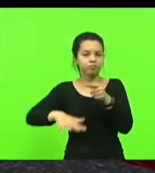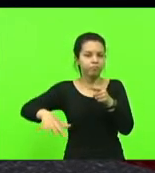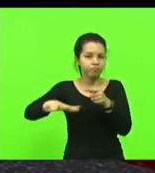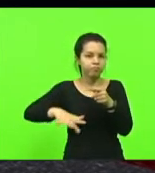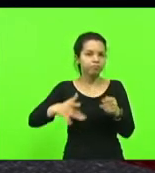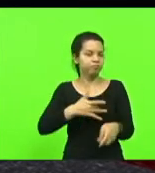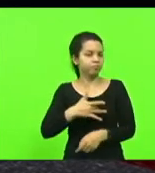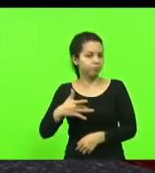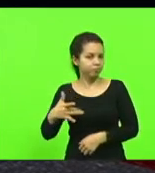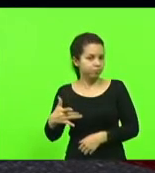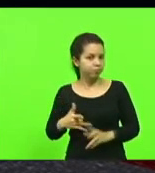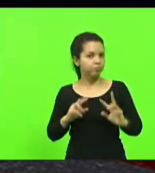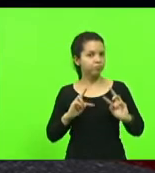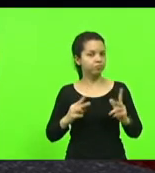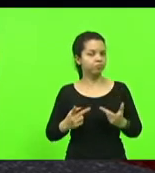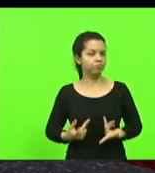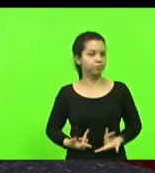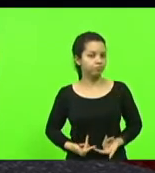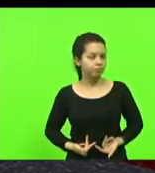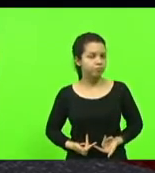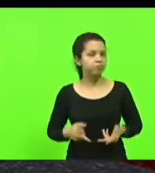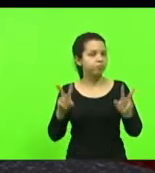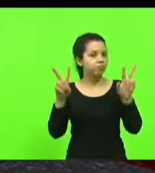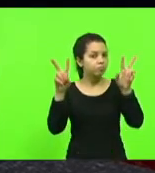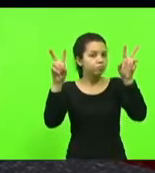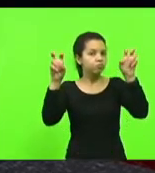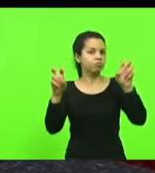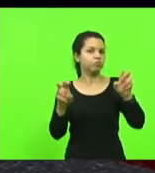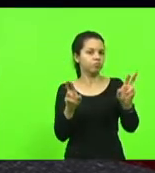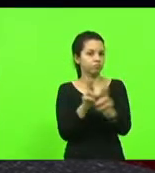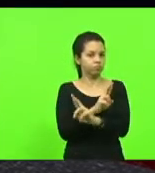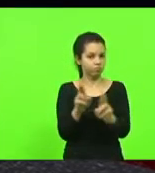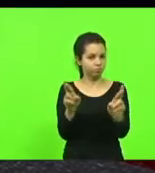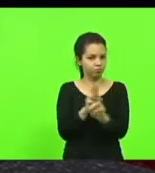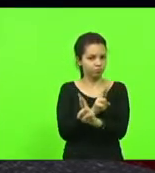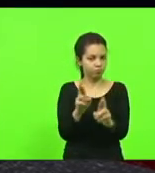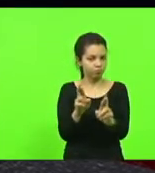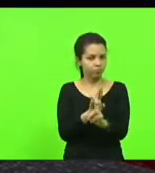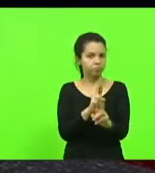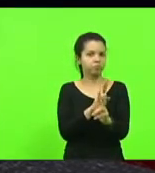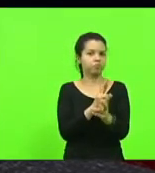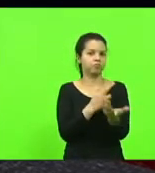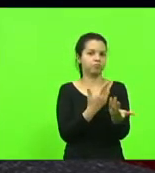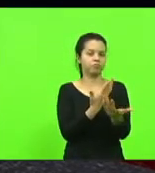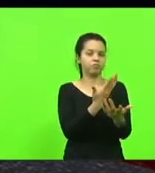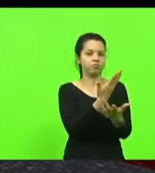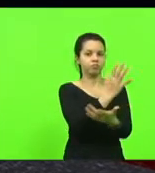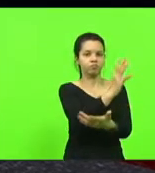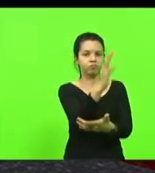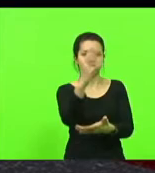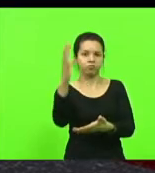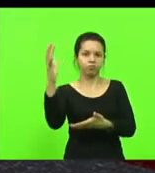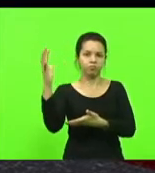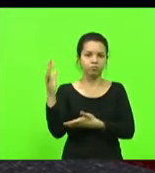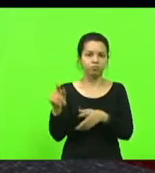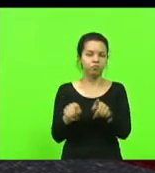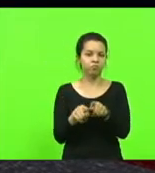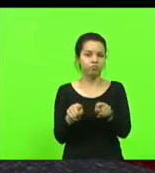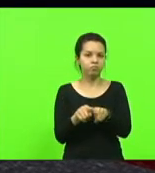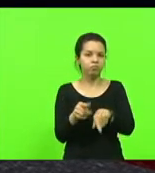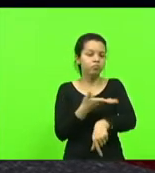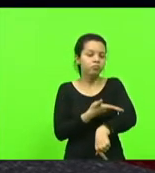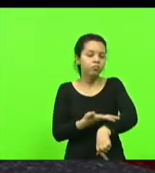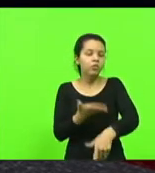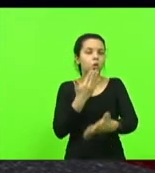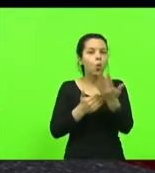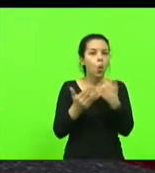ser humano no que concerne a sua relação com o meio ambiente, seus hábitos alimentares